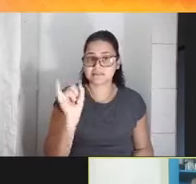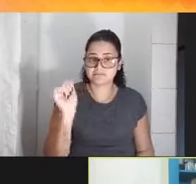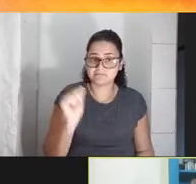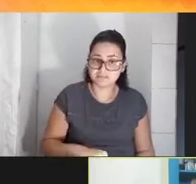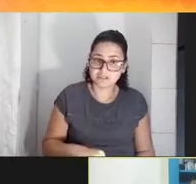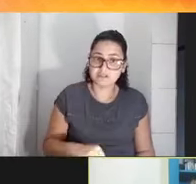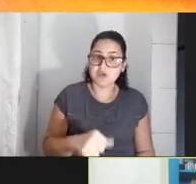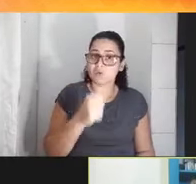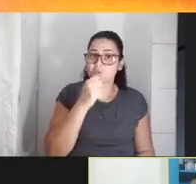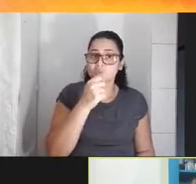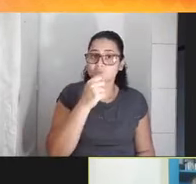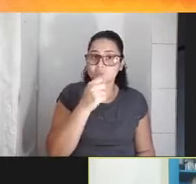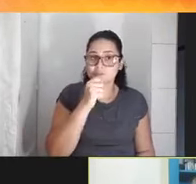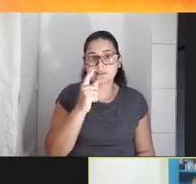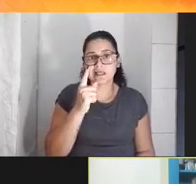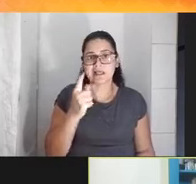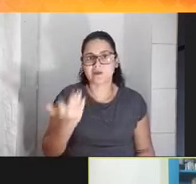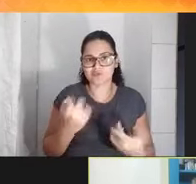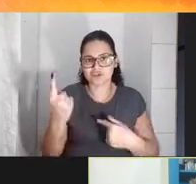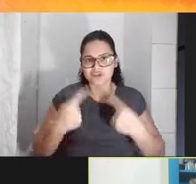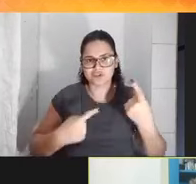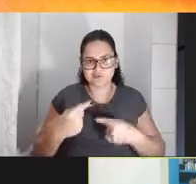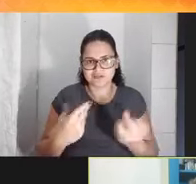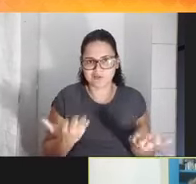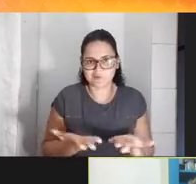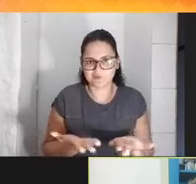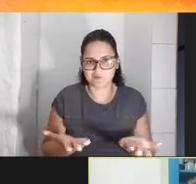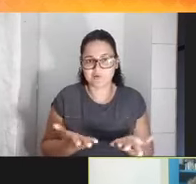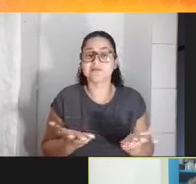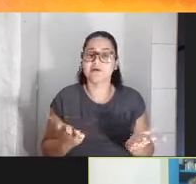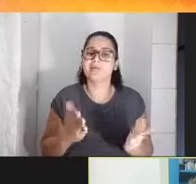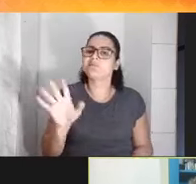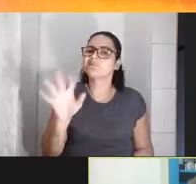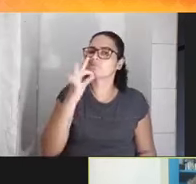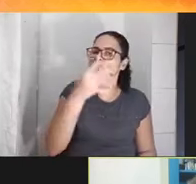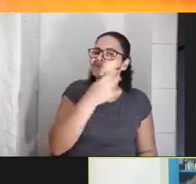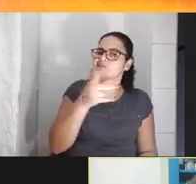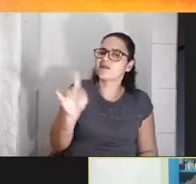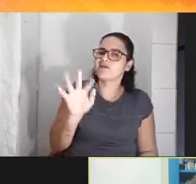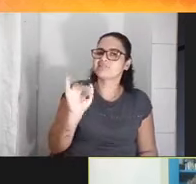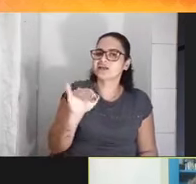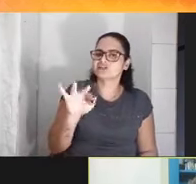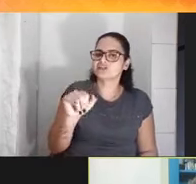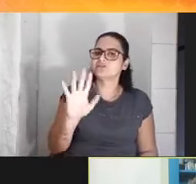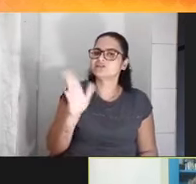hoje para essa discussão. E como a Fátima colocou aí, já finalizando, porque